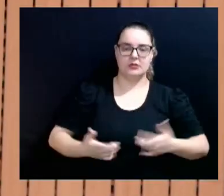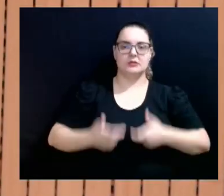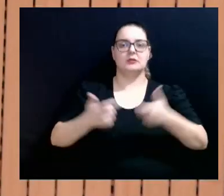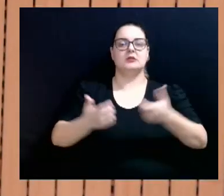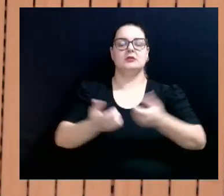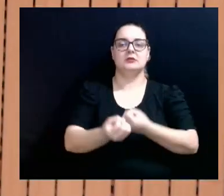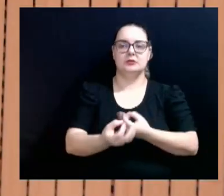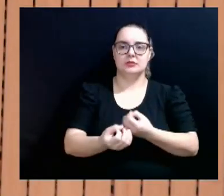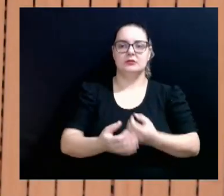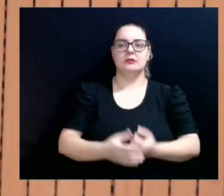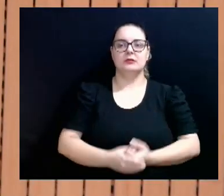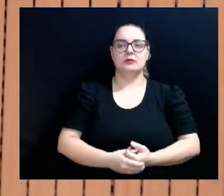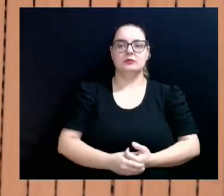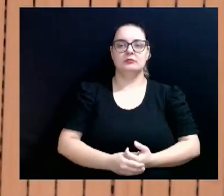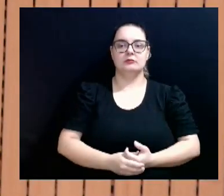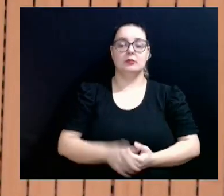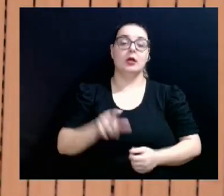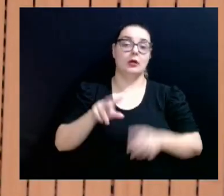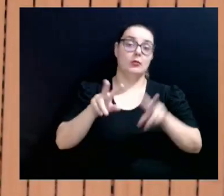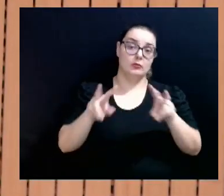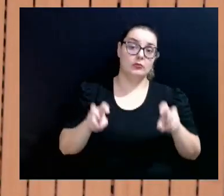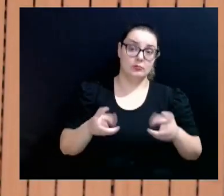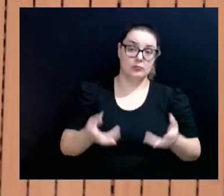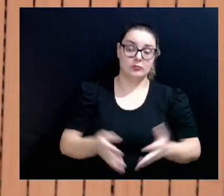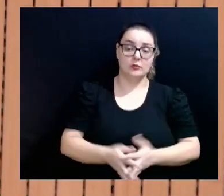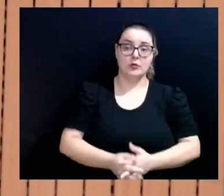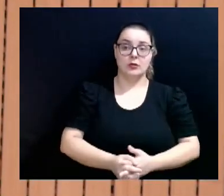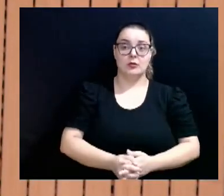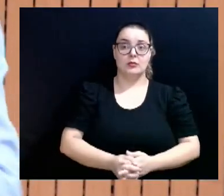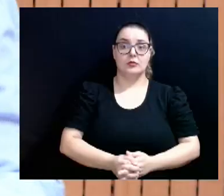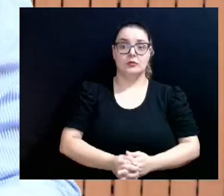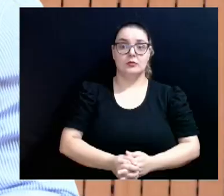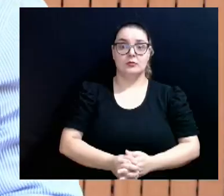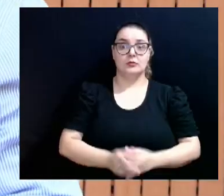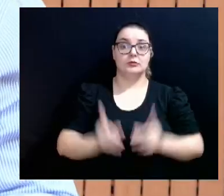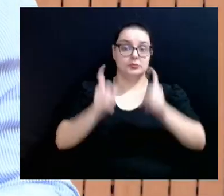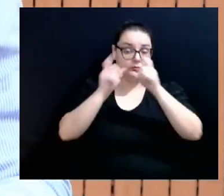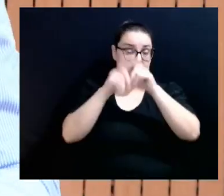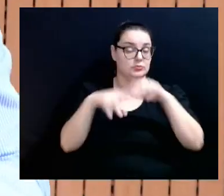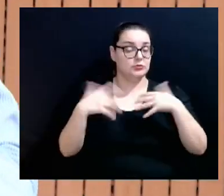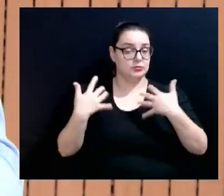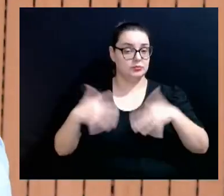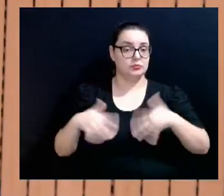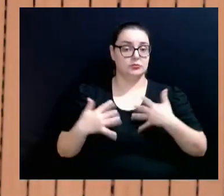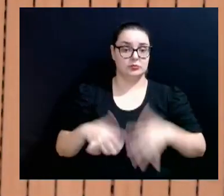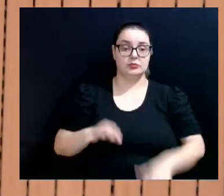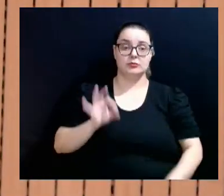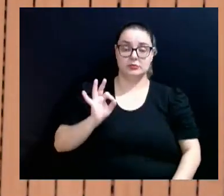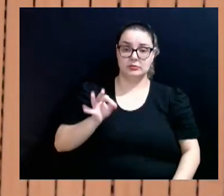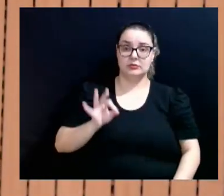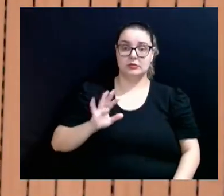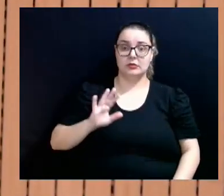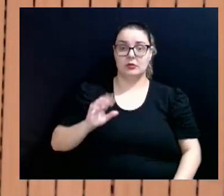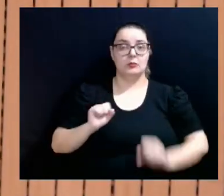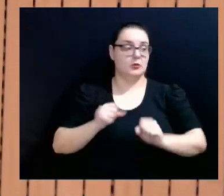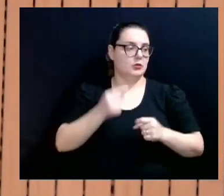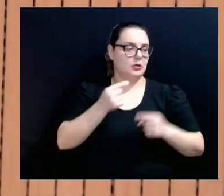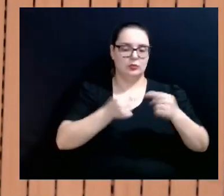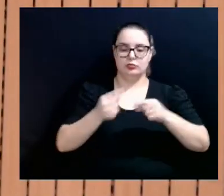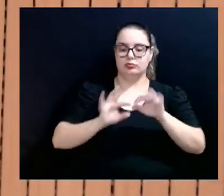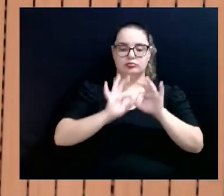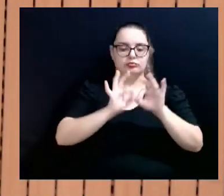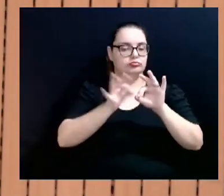É um tema, né, que muito desafiador, com certeza poderíamos debatê-lo aí por